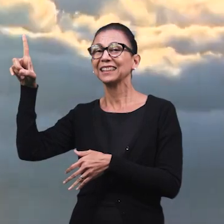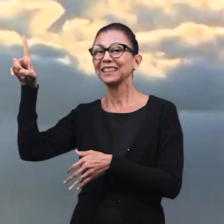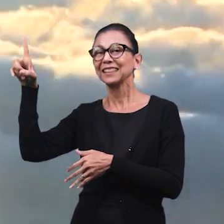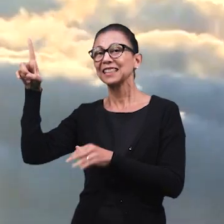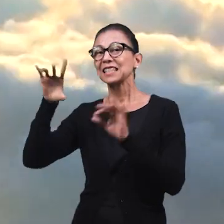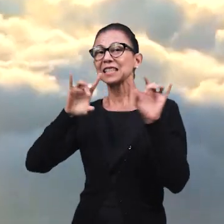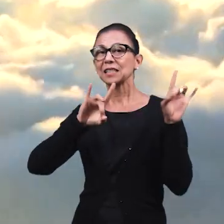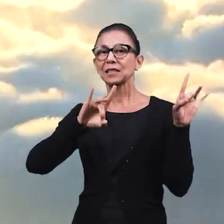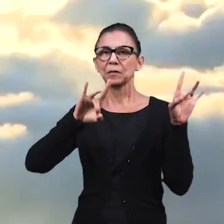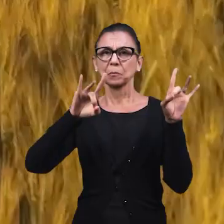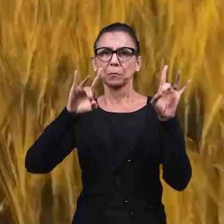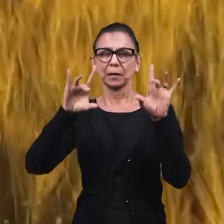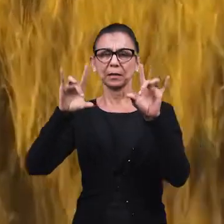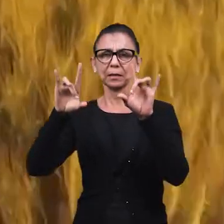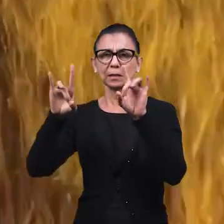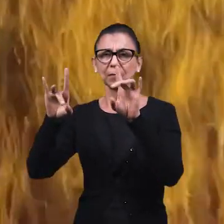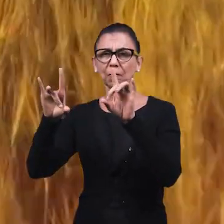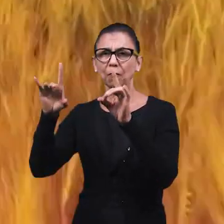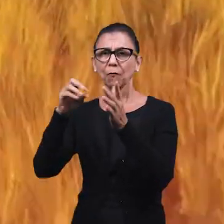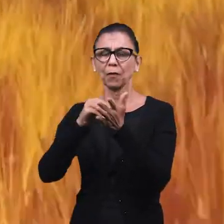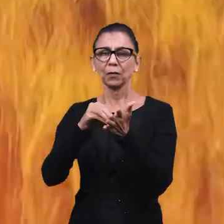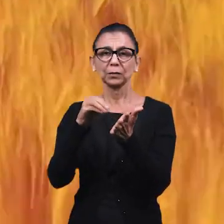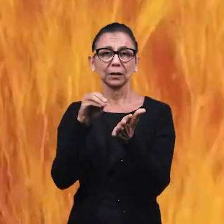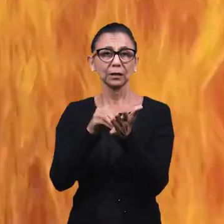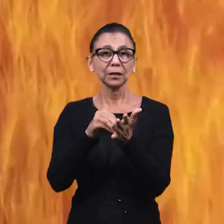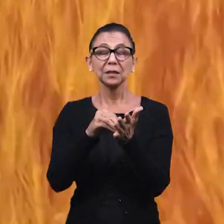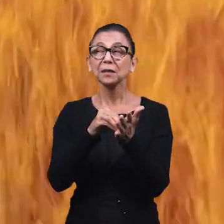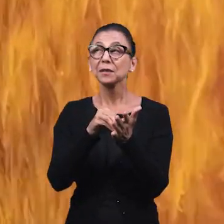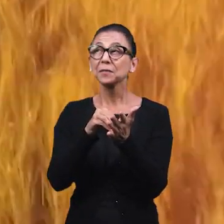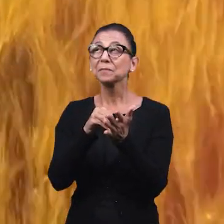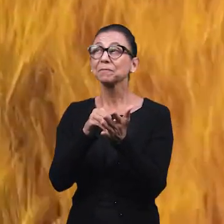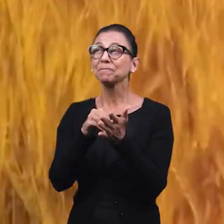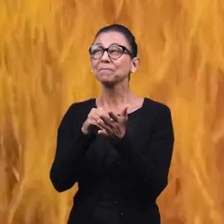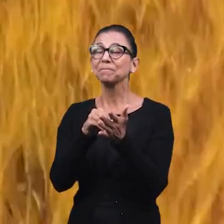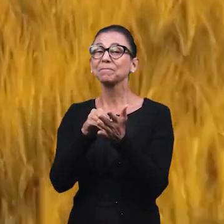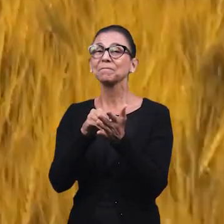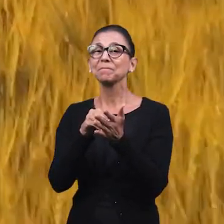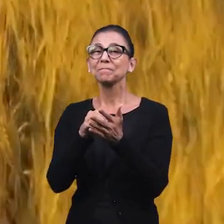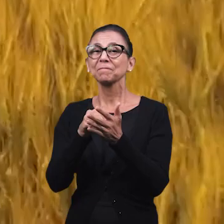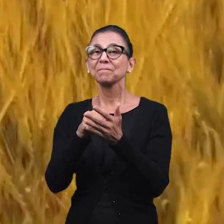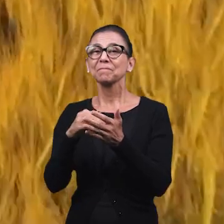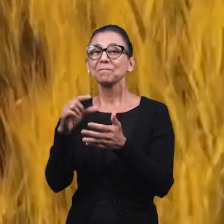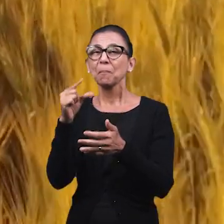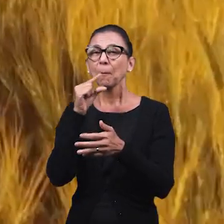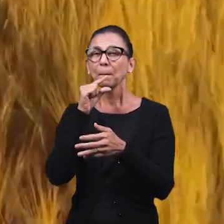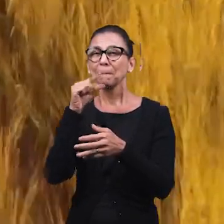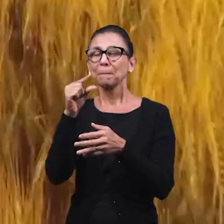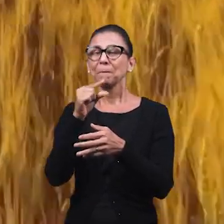Falta tão pouco